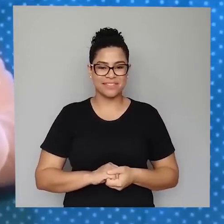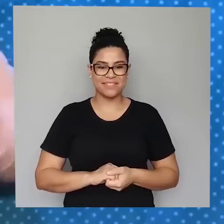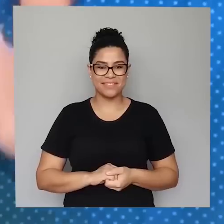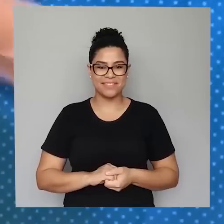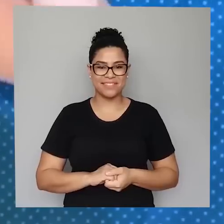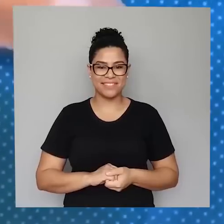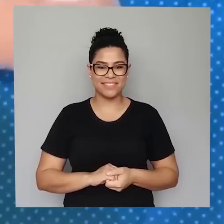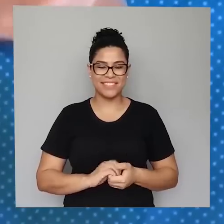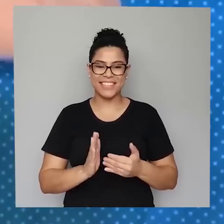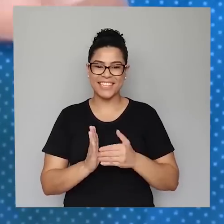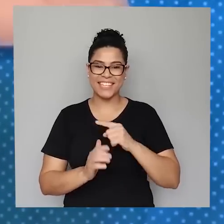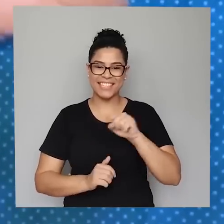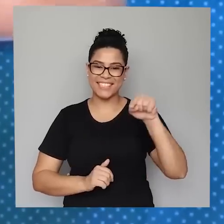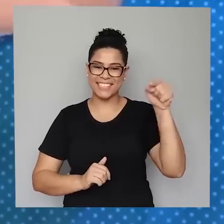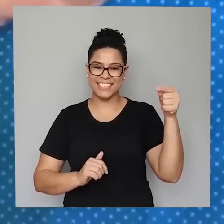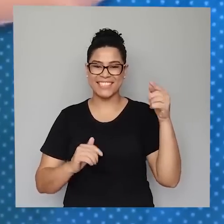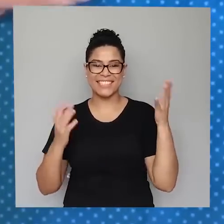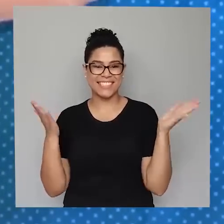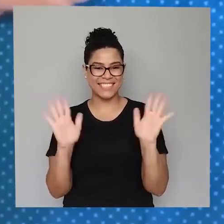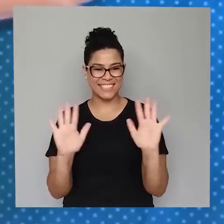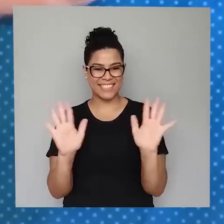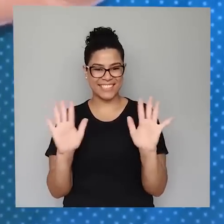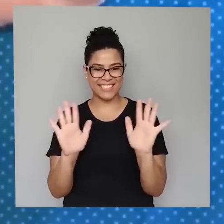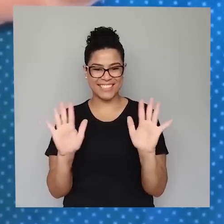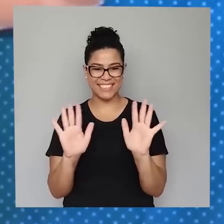Até a próxima!